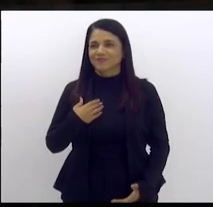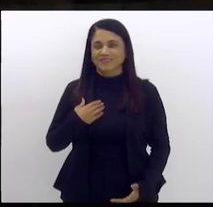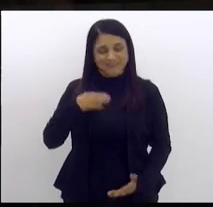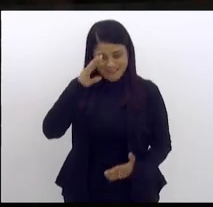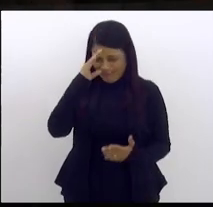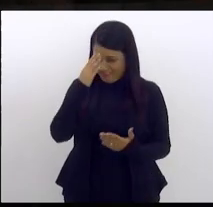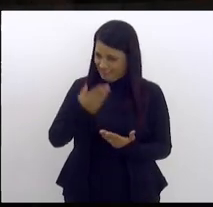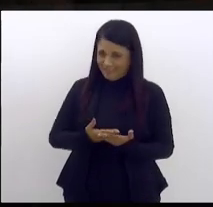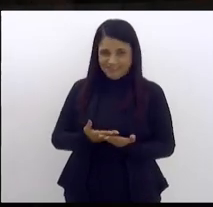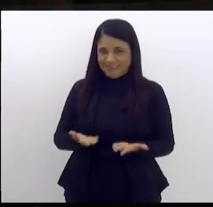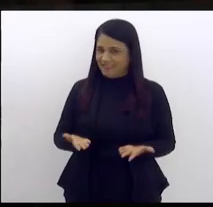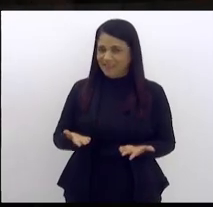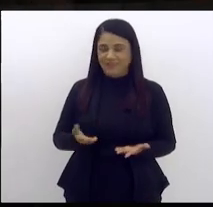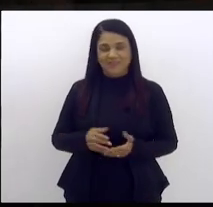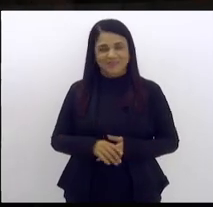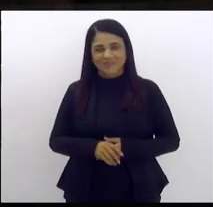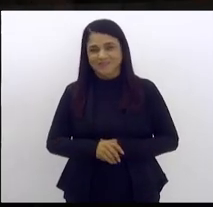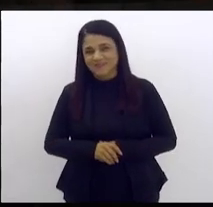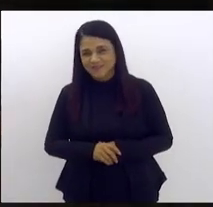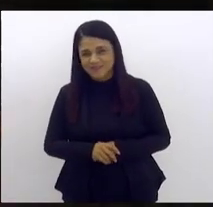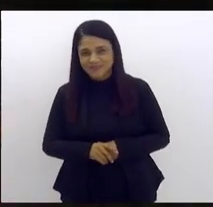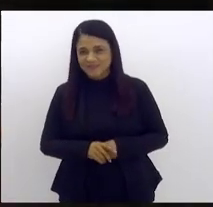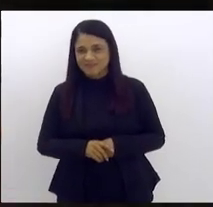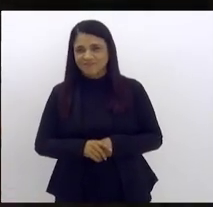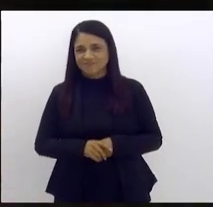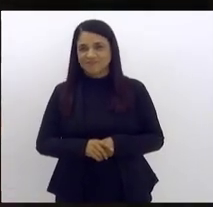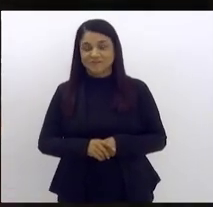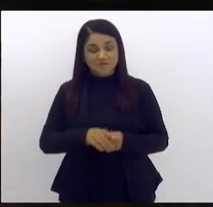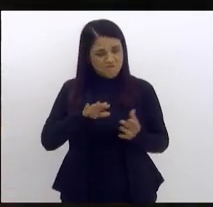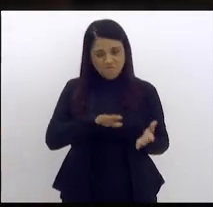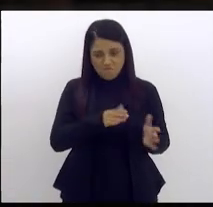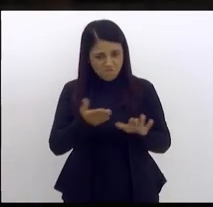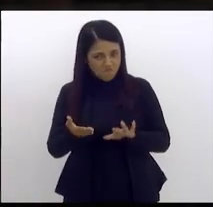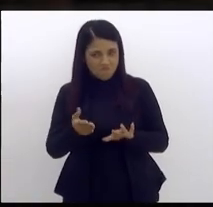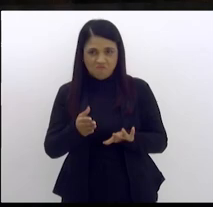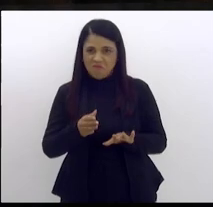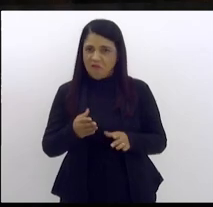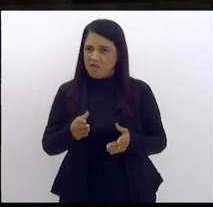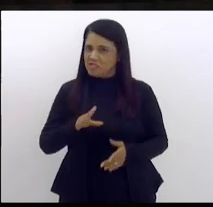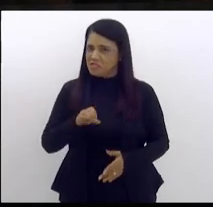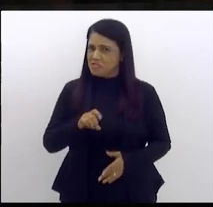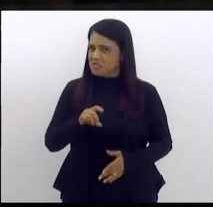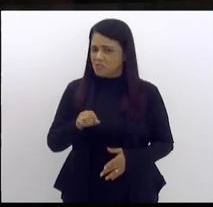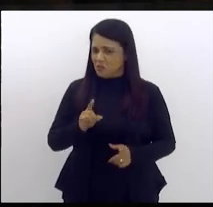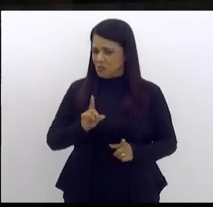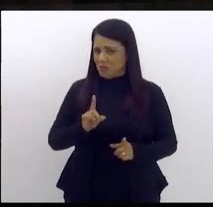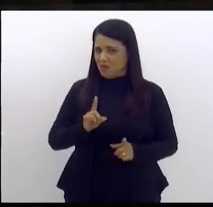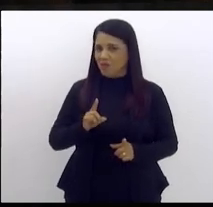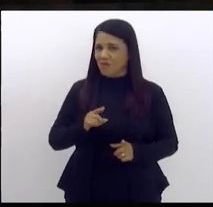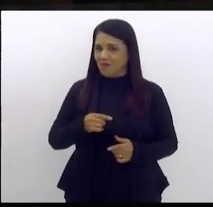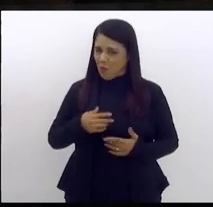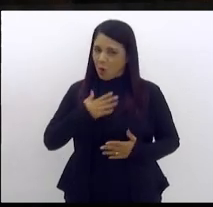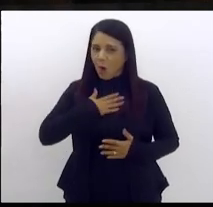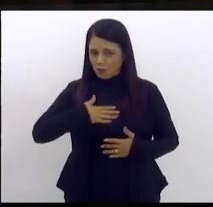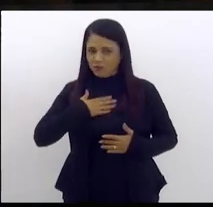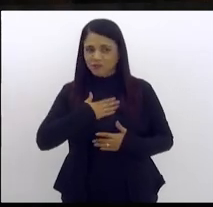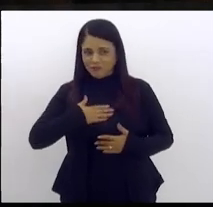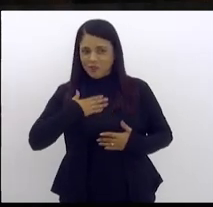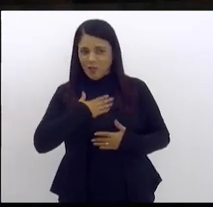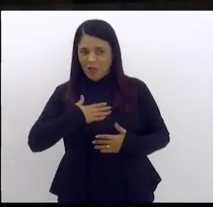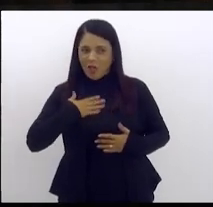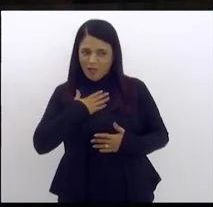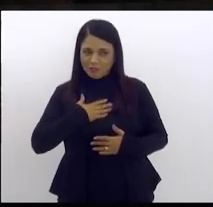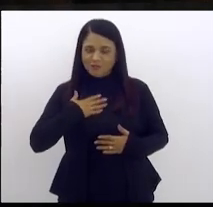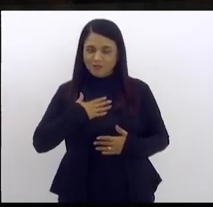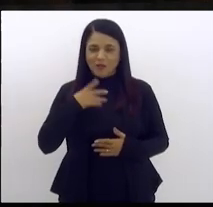Flá é olha aqui e não vai desencarnar tão cedo gostei isso aí como dizem os